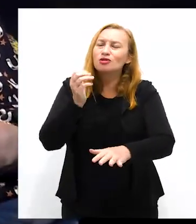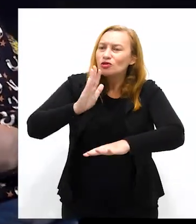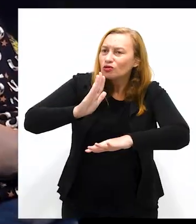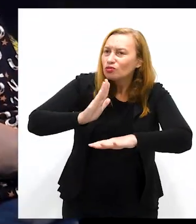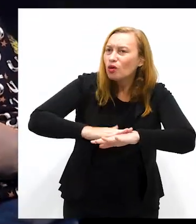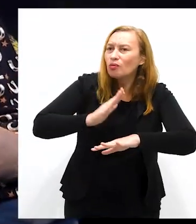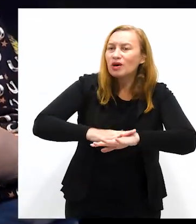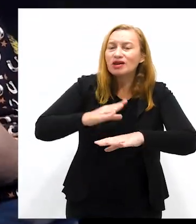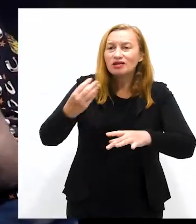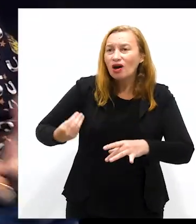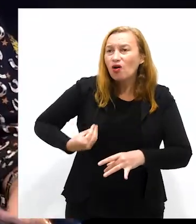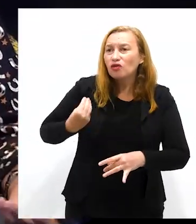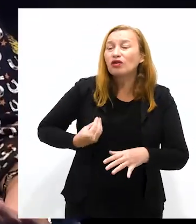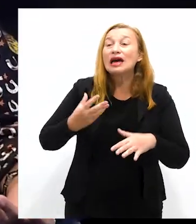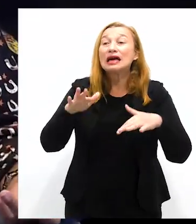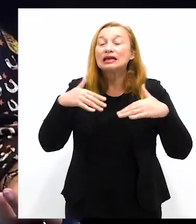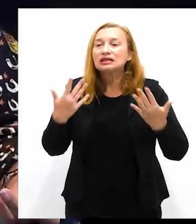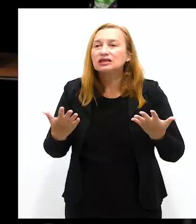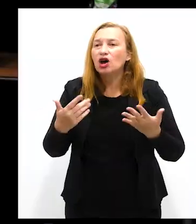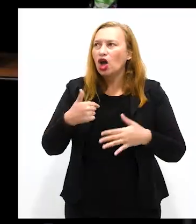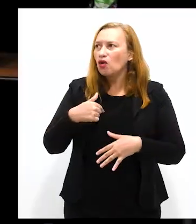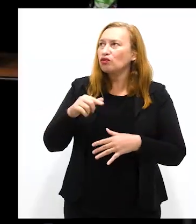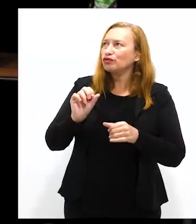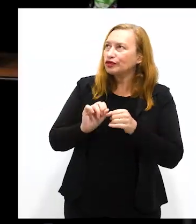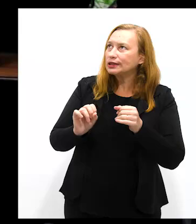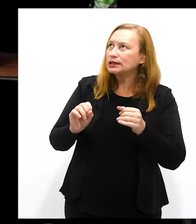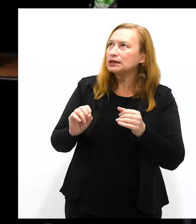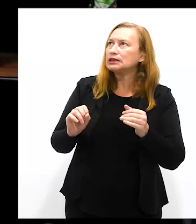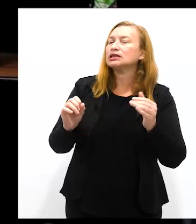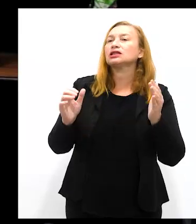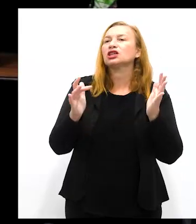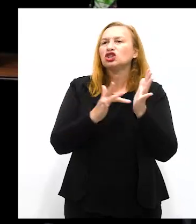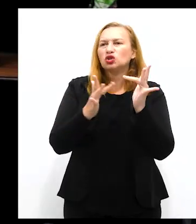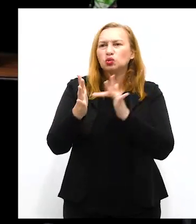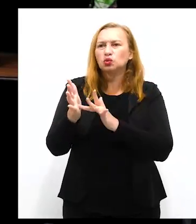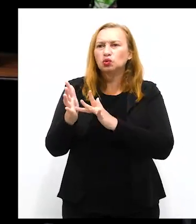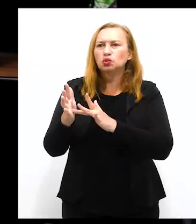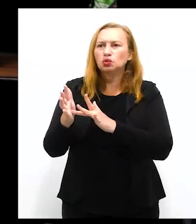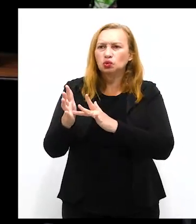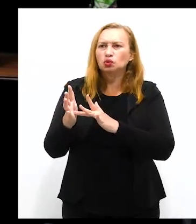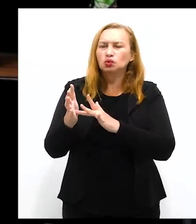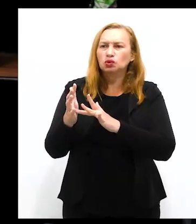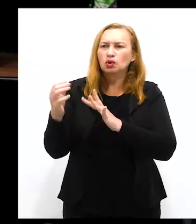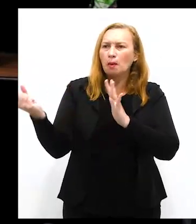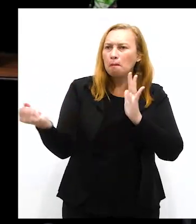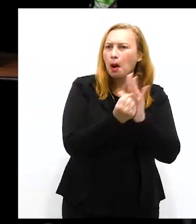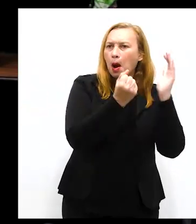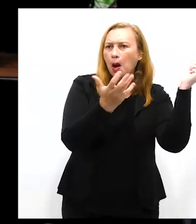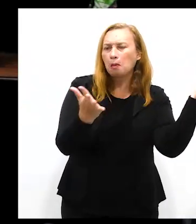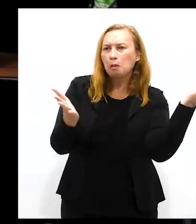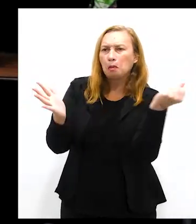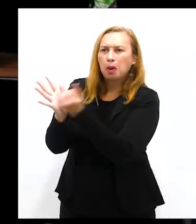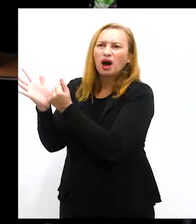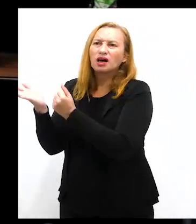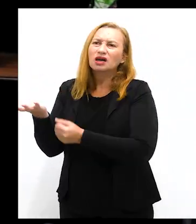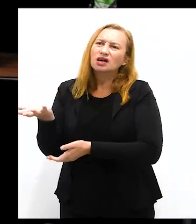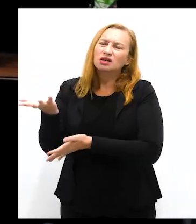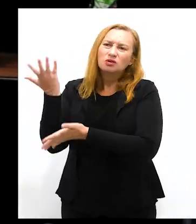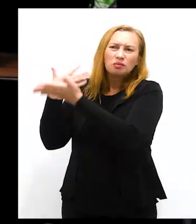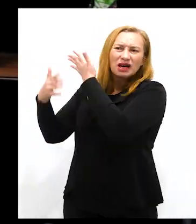emoção na hora, na né? hora, exatamente, ao vivo. Eu fiz uma Paixão de Cristo, que tem um tempo,